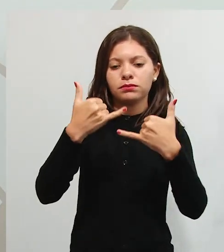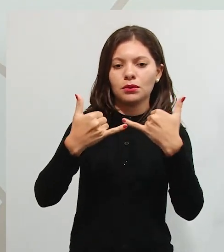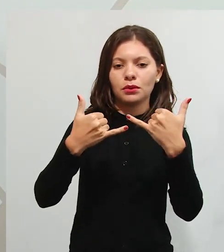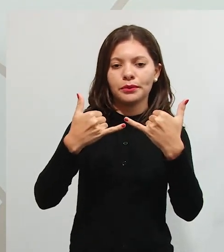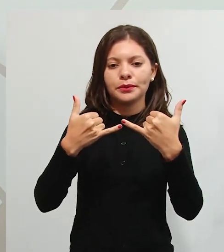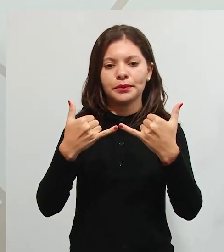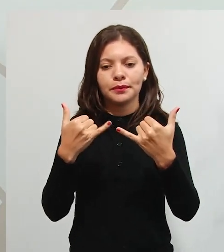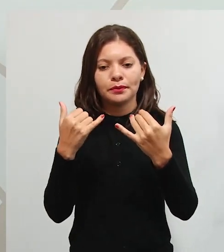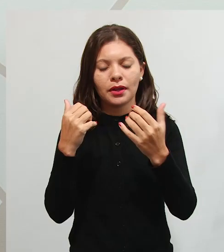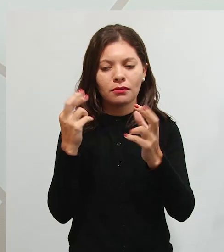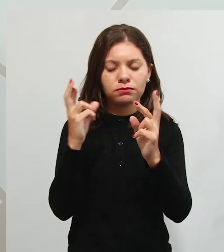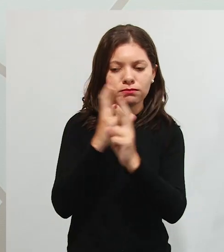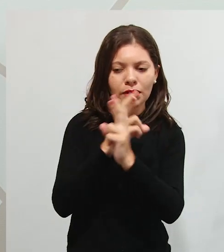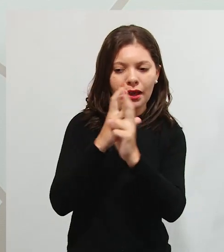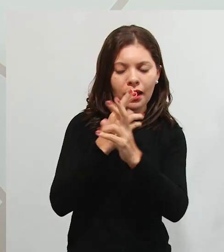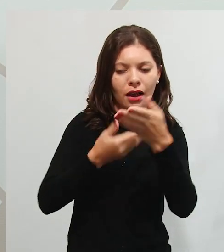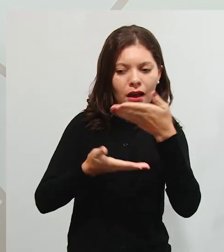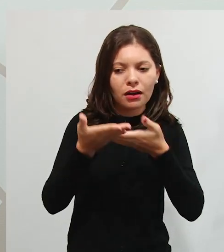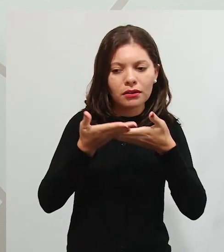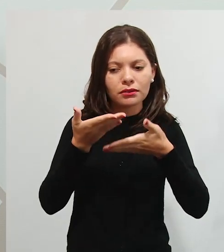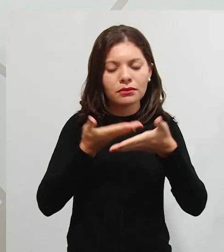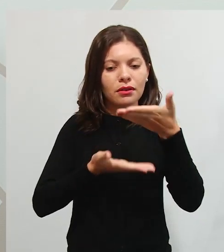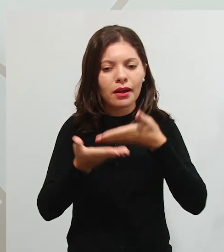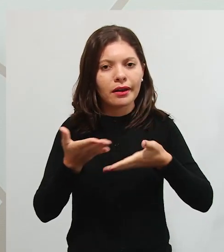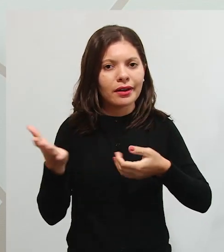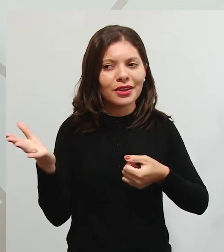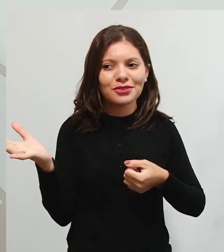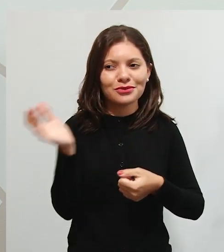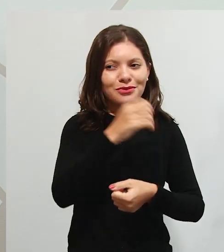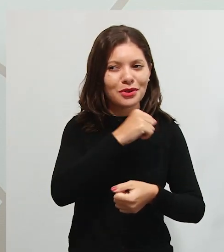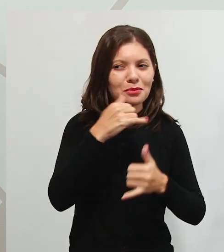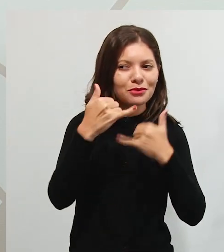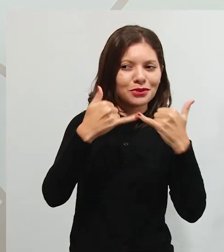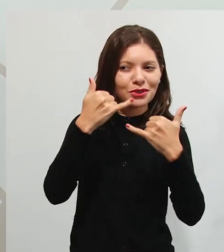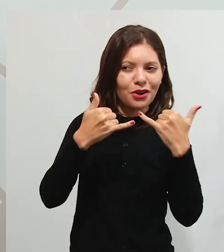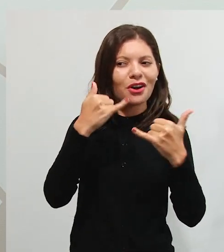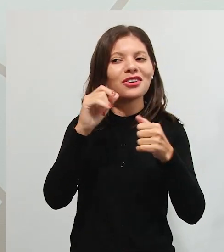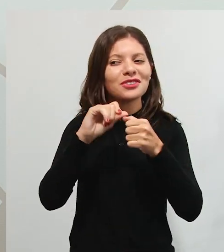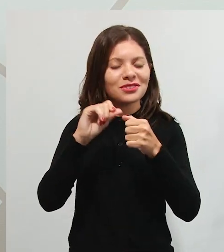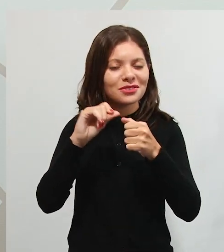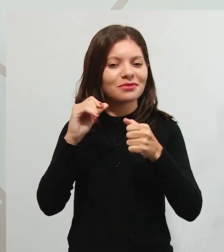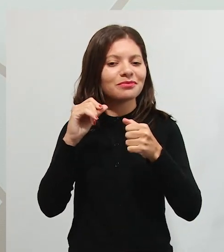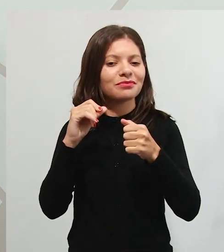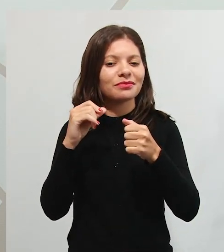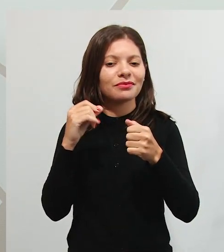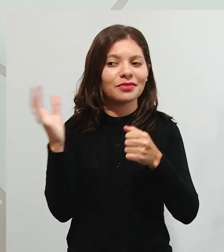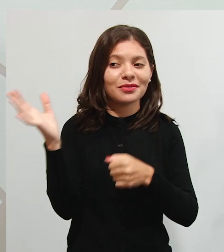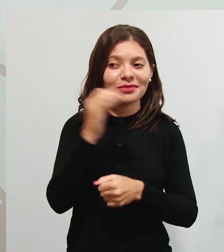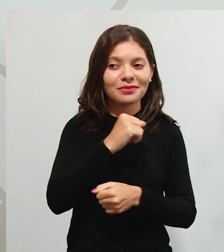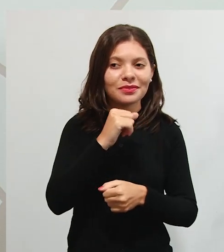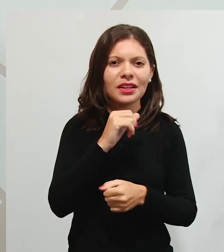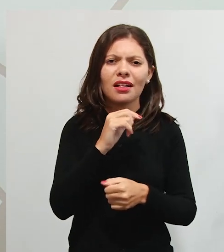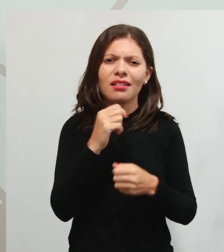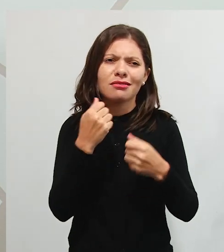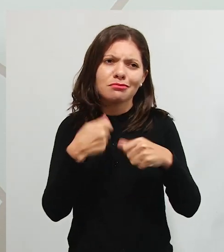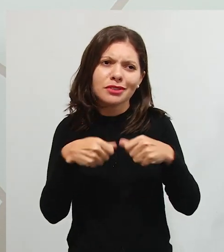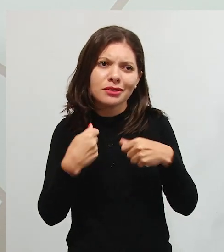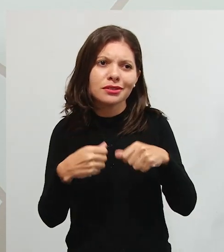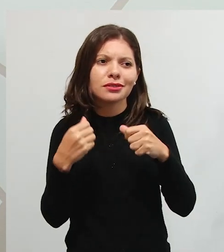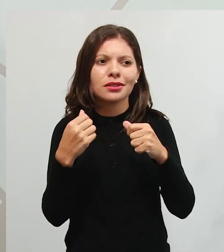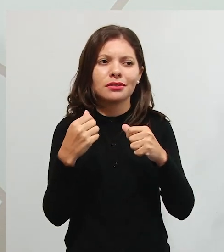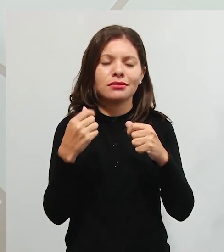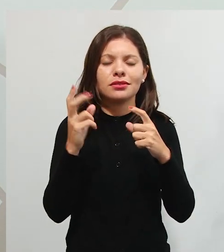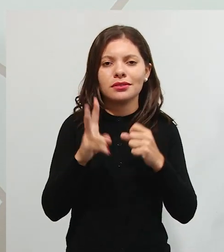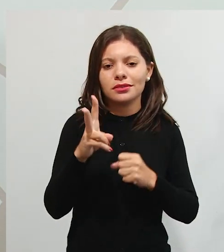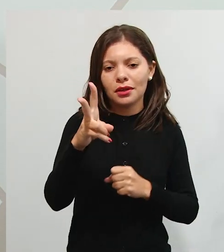jogo, embora esteja tudo relacionado, né? A gente fala, vamos fazer jogos, vamos fazer brincadeiras. Não necessariamente o jogo